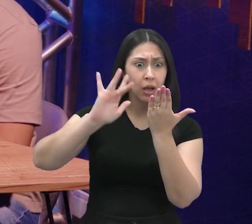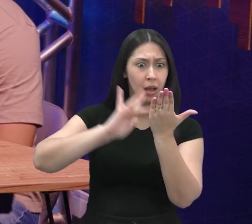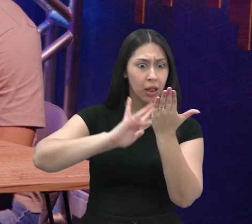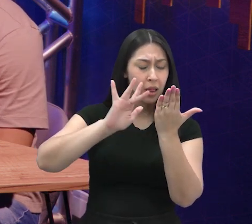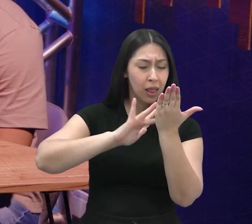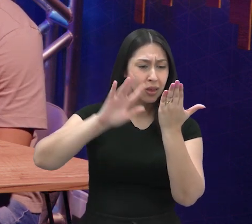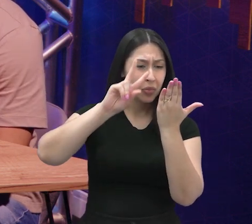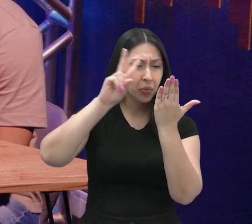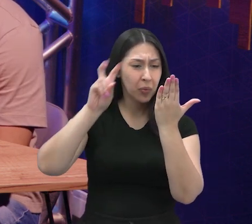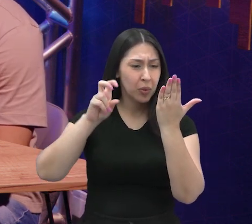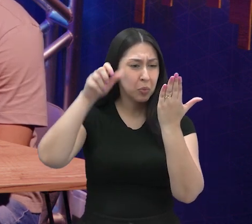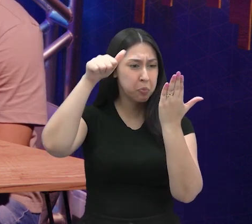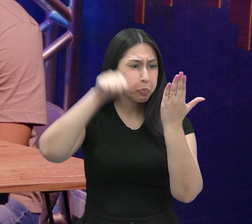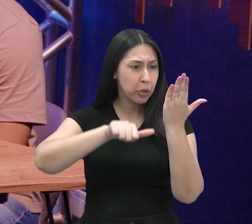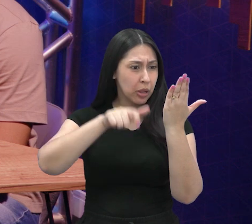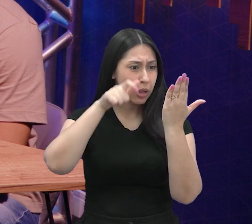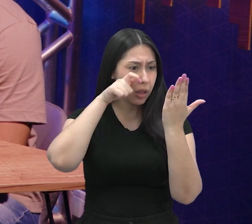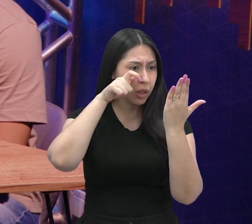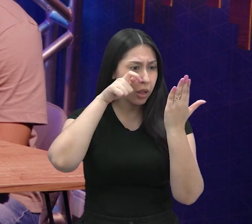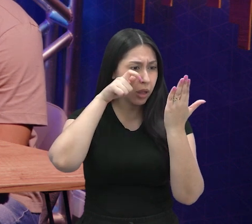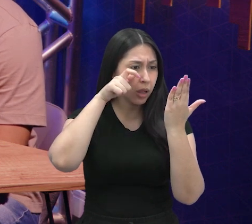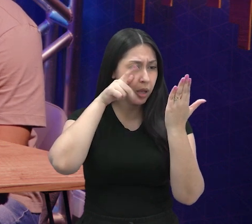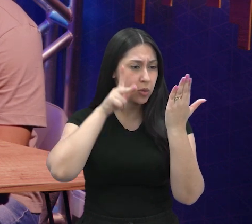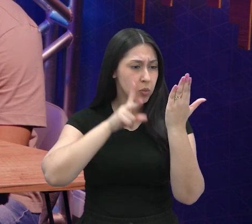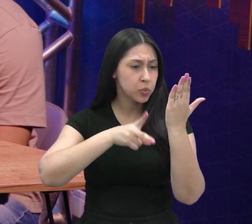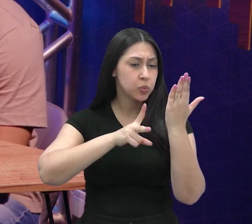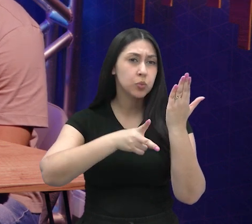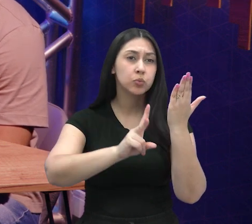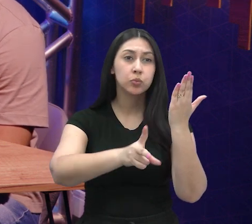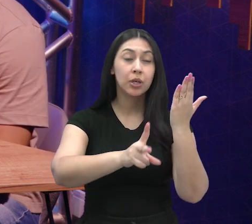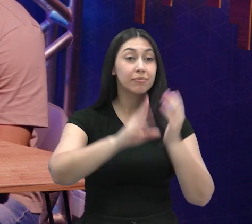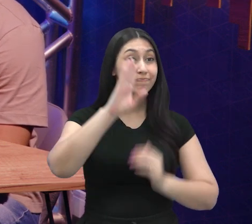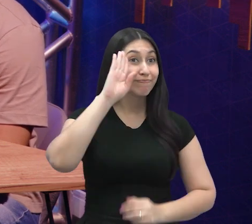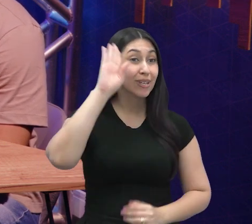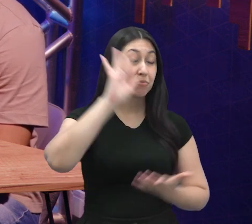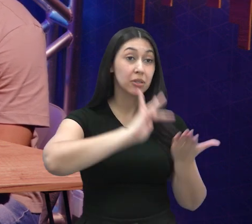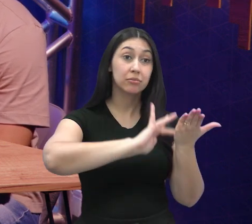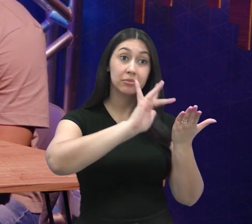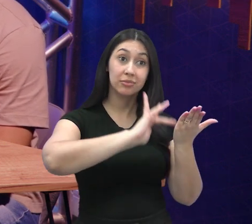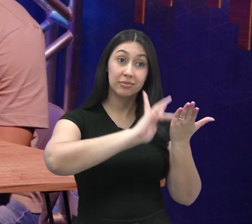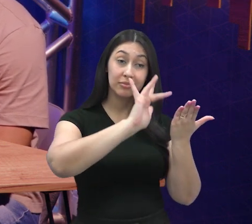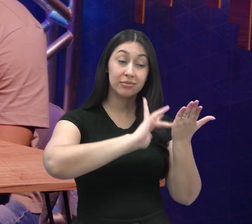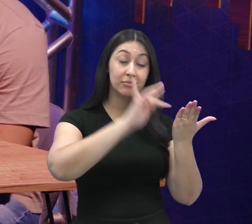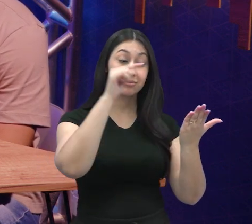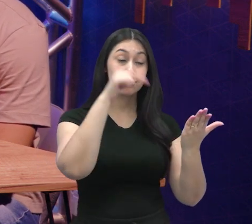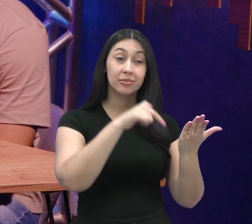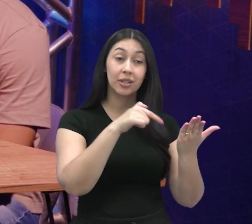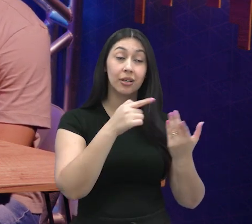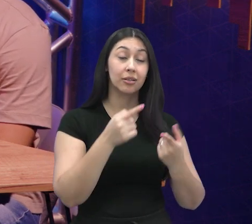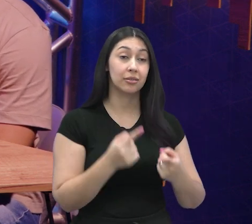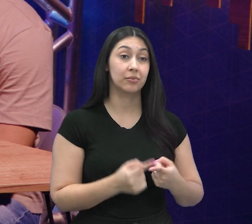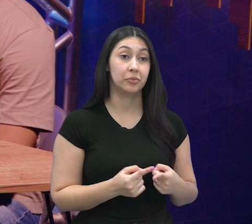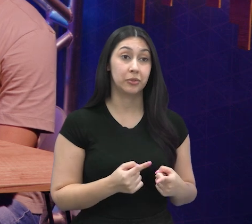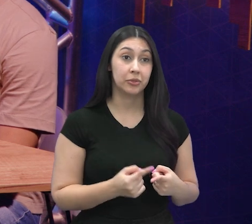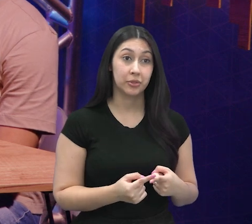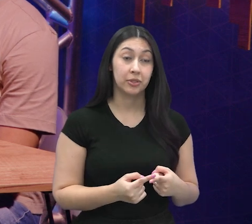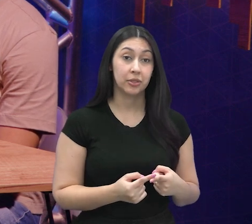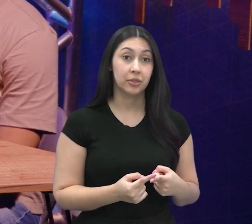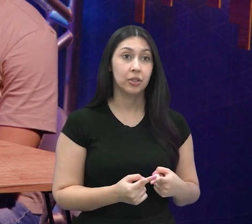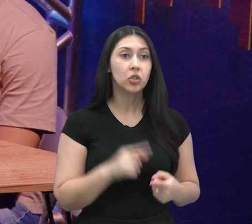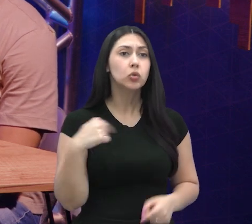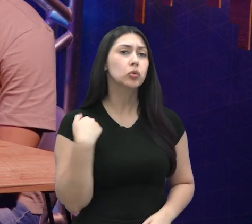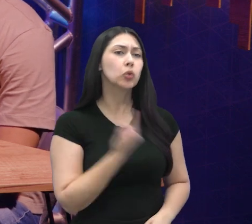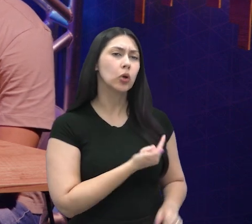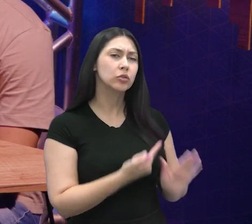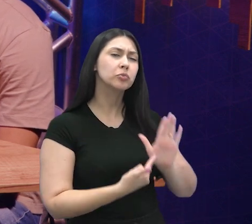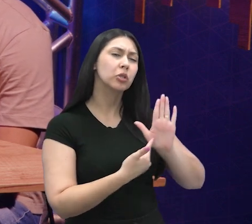então você consumir muita notícia ruim, principalmente na tela do celular, porque a gente citou